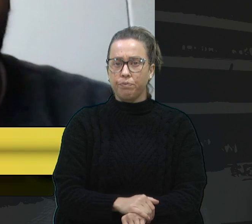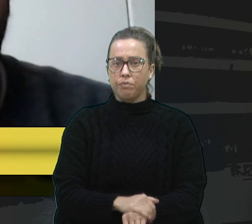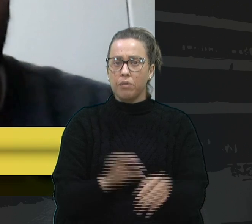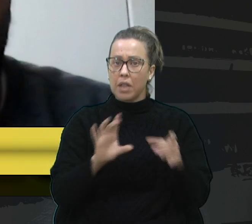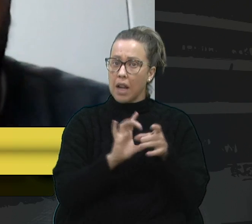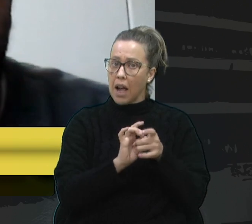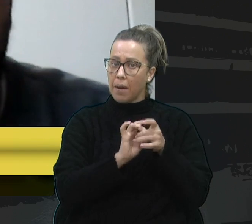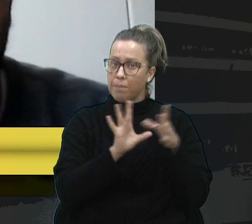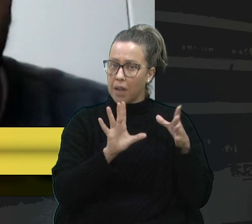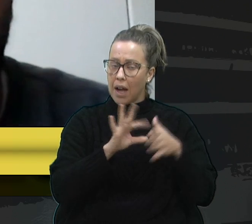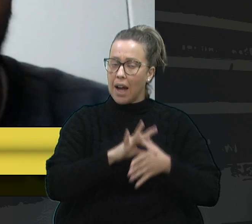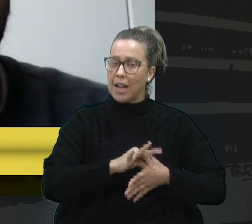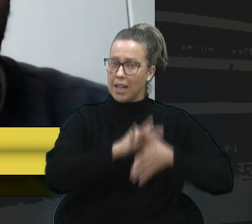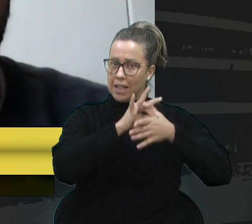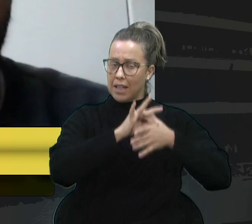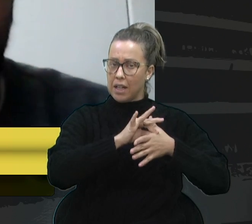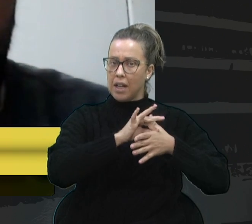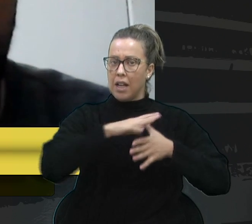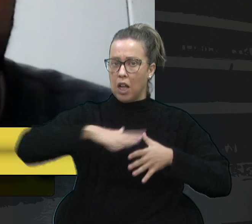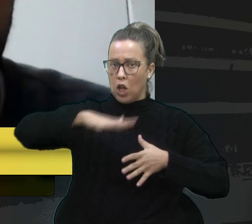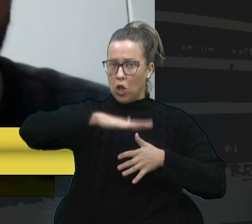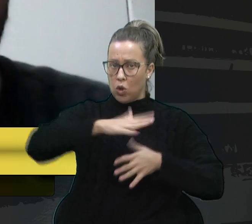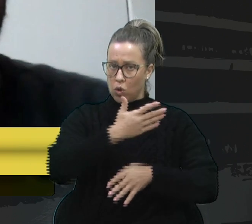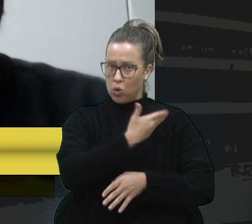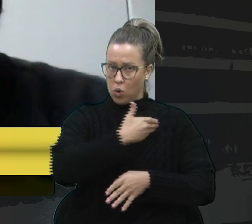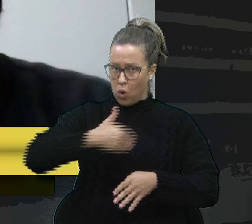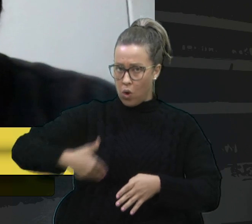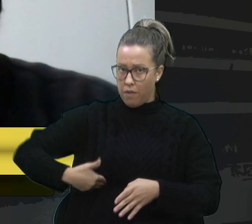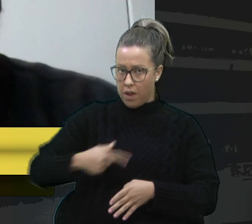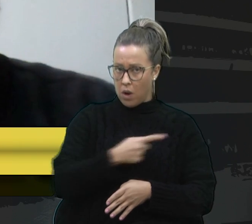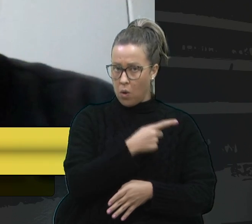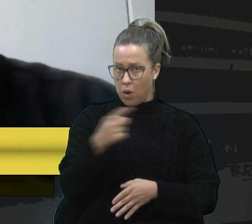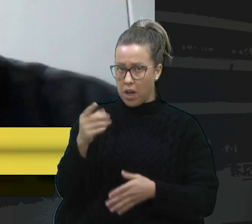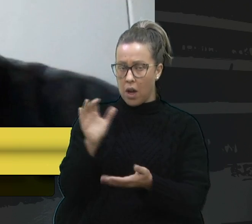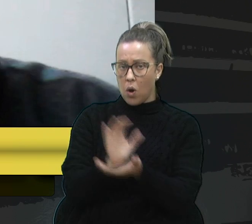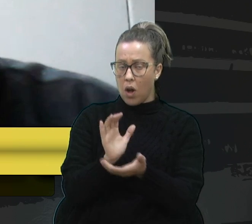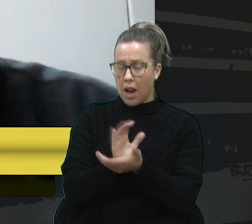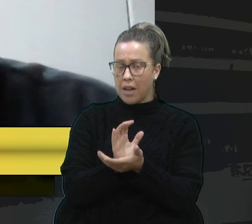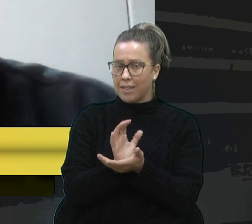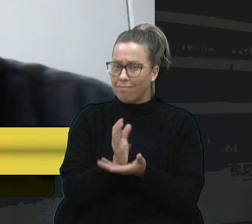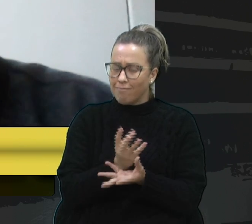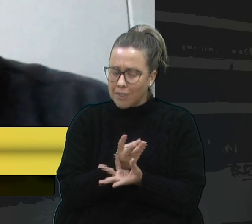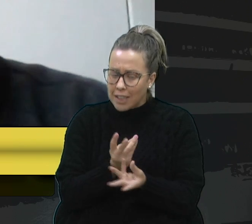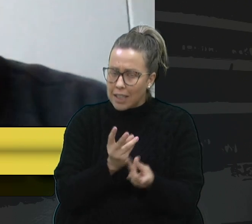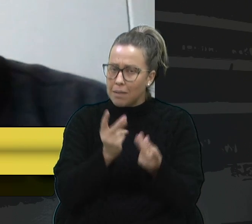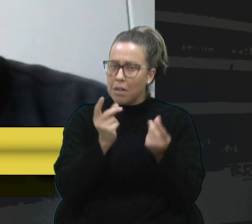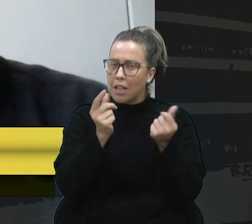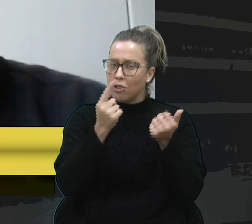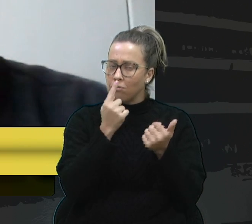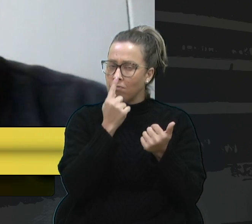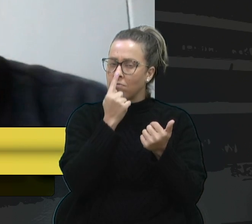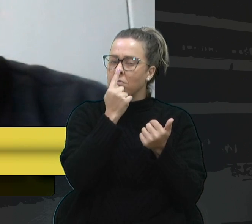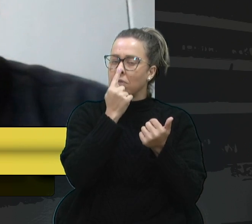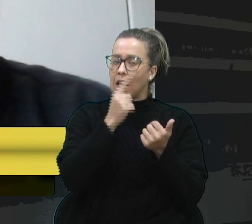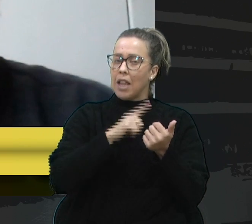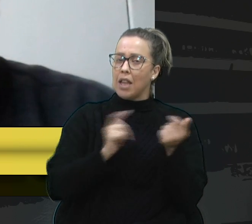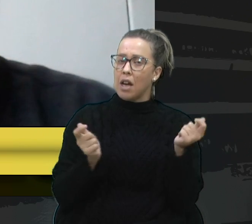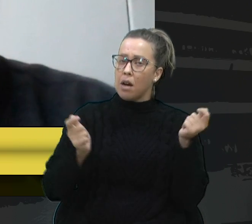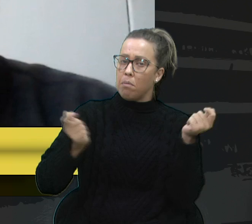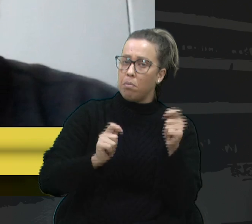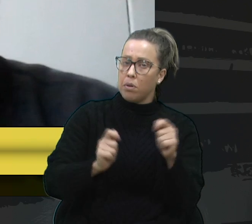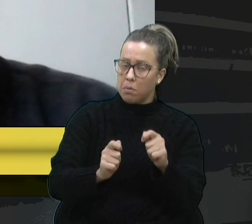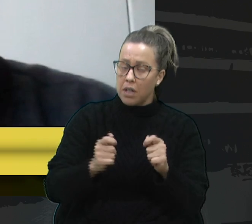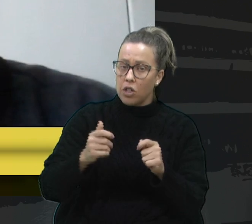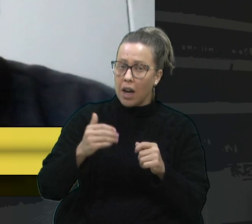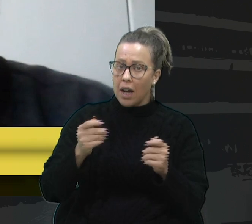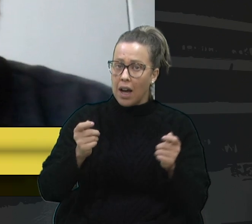liderança do governo, né, os demais colegas, e a sensibilidade aí, né, existem possibilidades